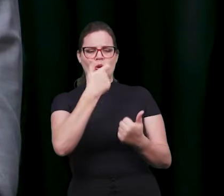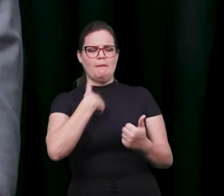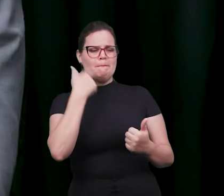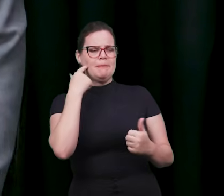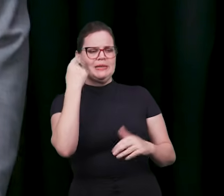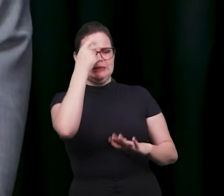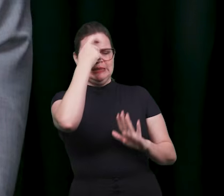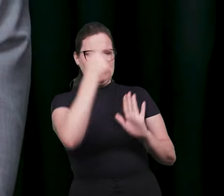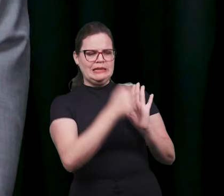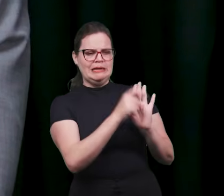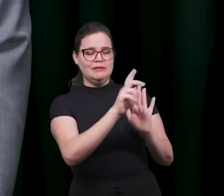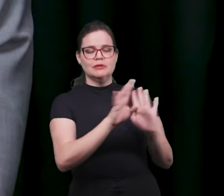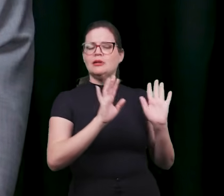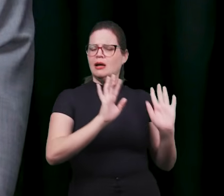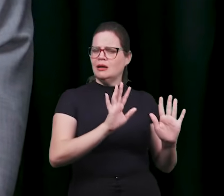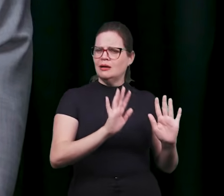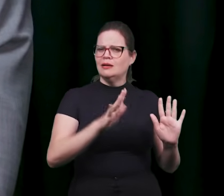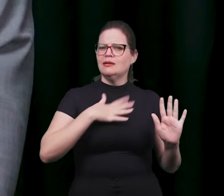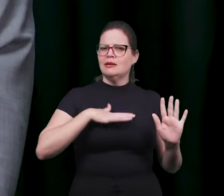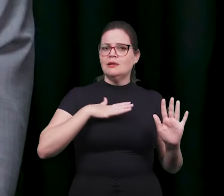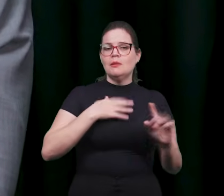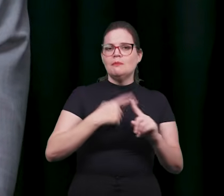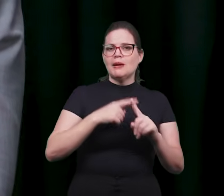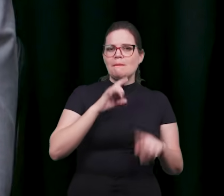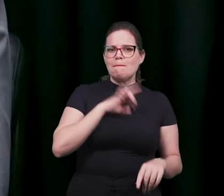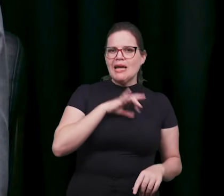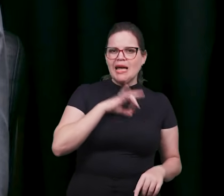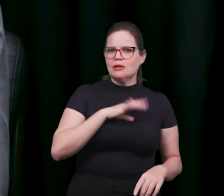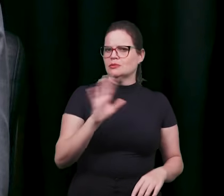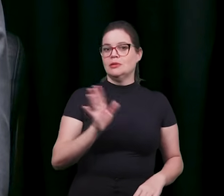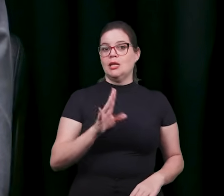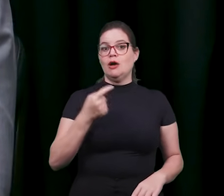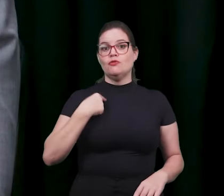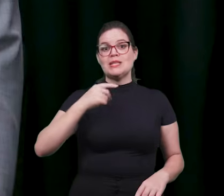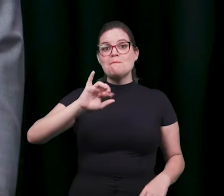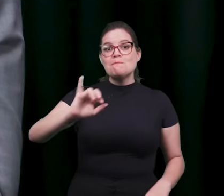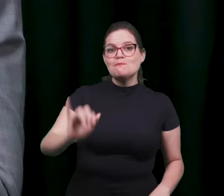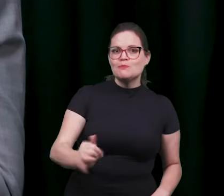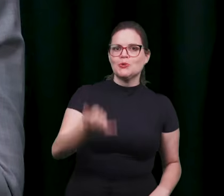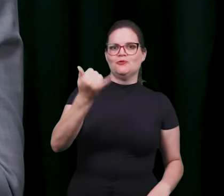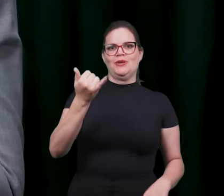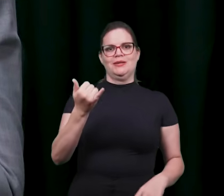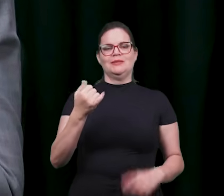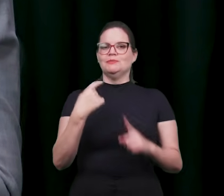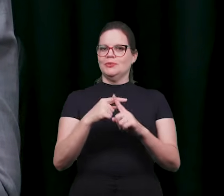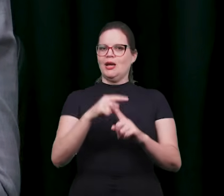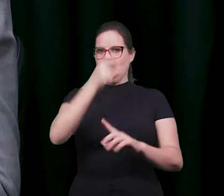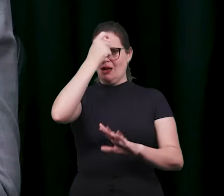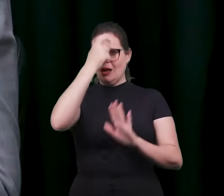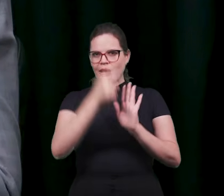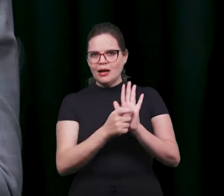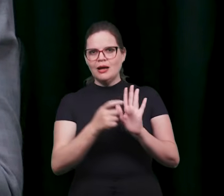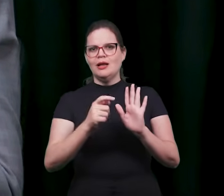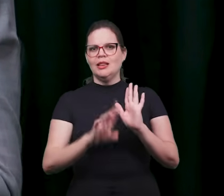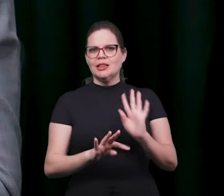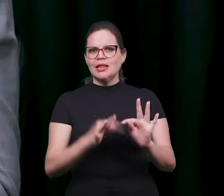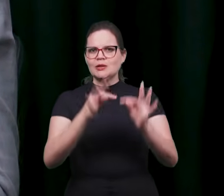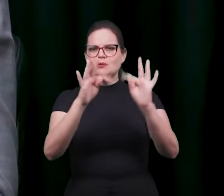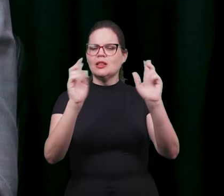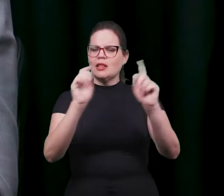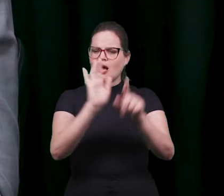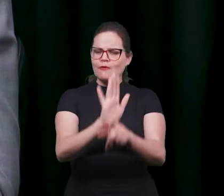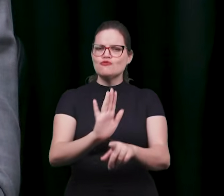coisas, mas ao mesmo tempo que alguns estão tendo medo da tecnologia, ela te dá mais produtividade,